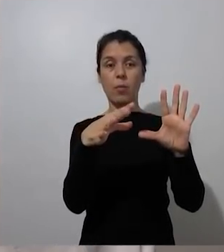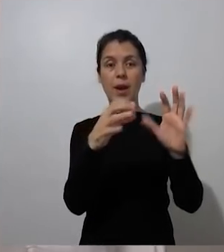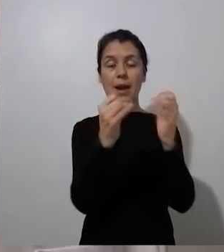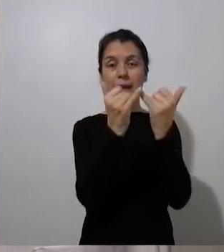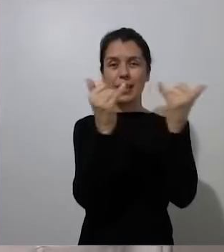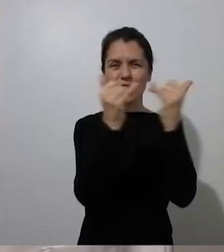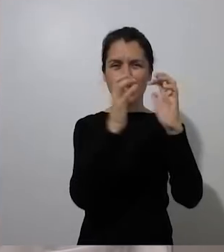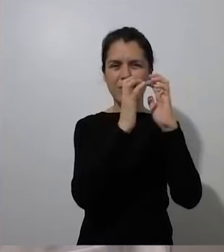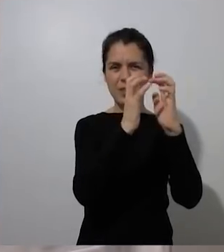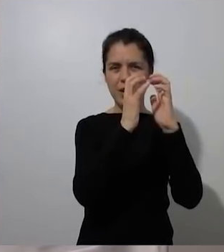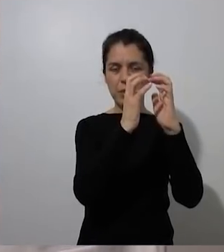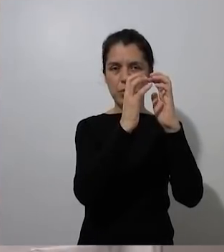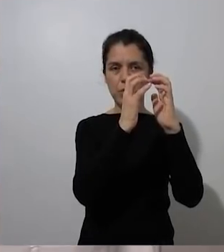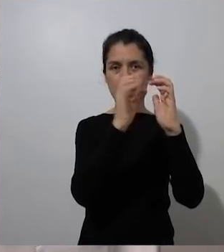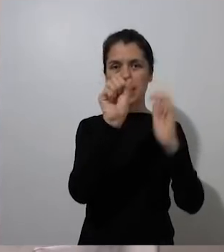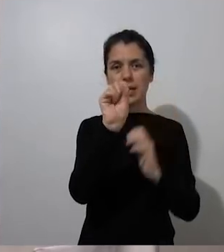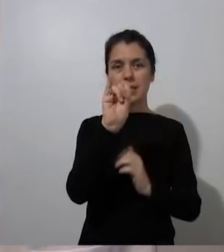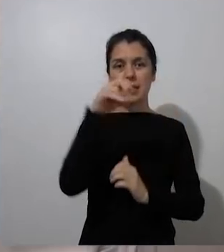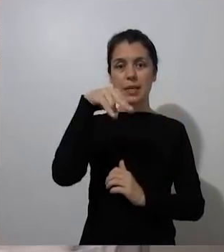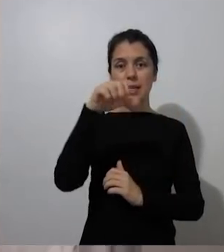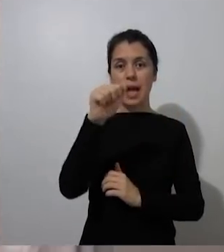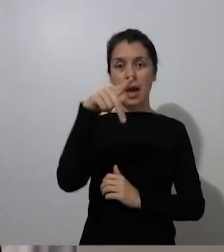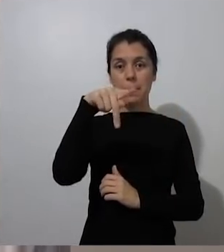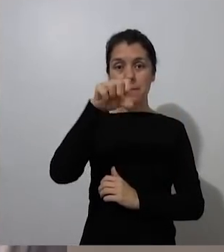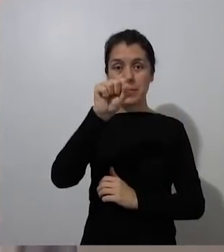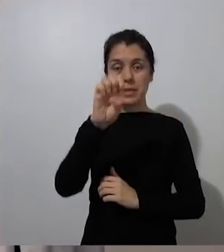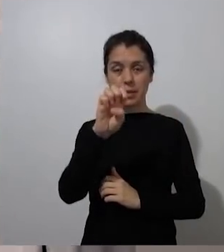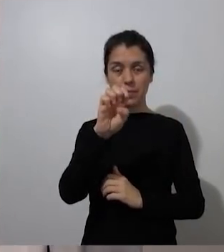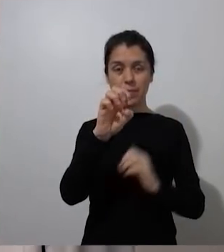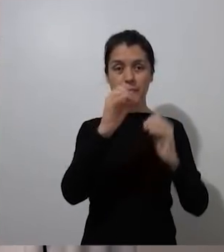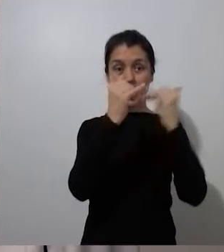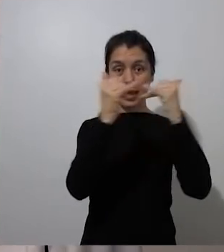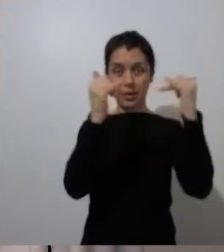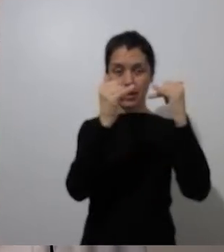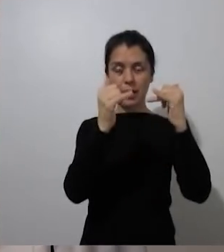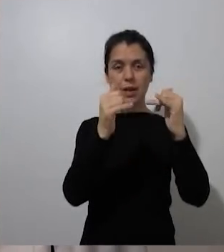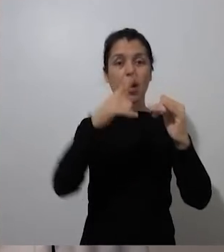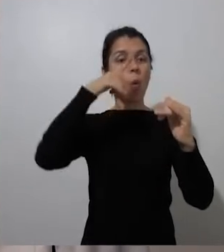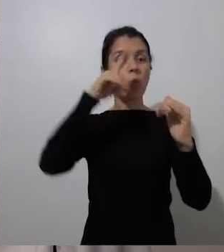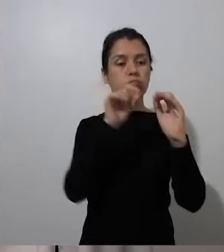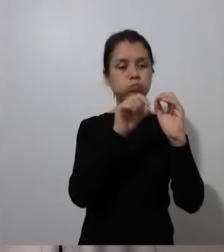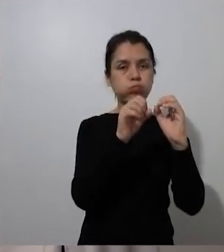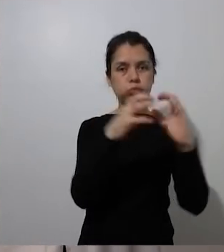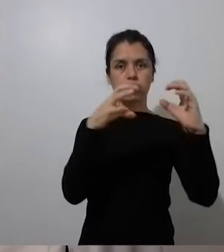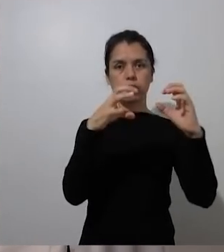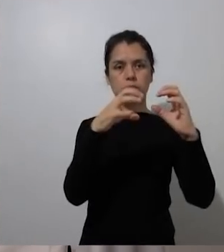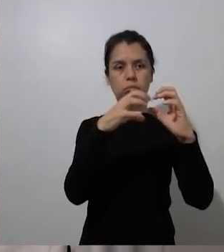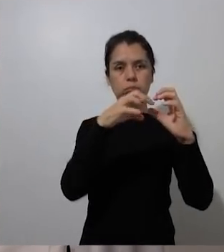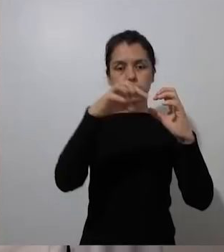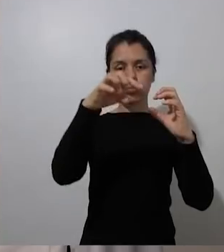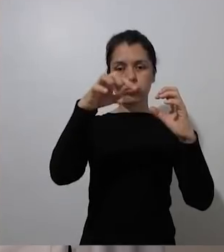Um potencial de ação, uma energia do cérebro de uma sinapse elétrica. E aí esse potencial de ação vai fazer com que